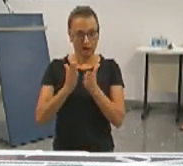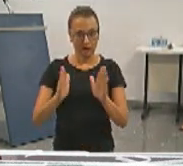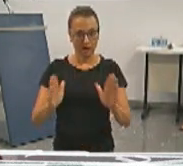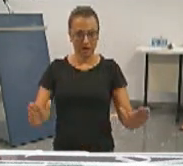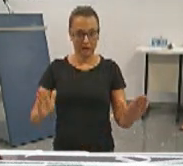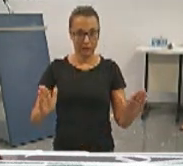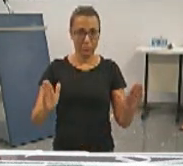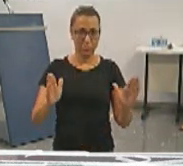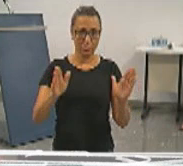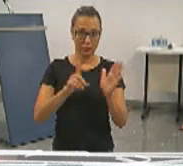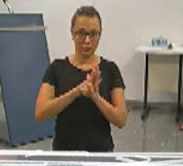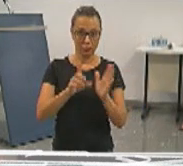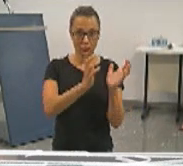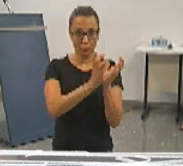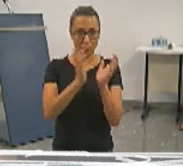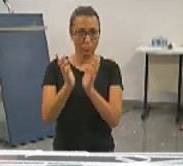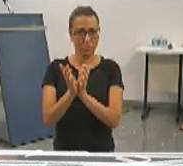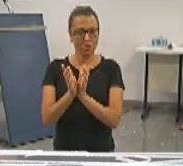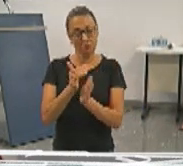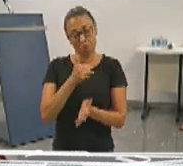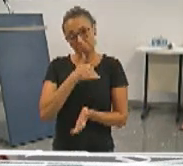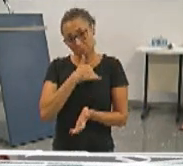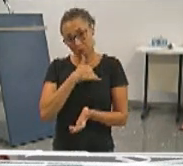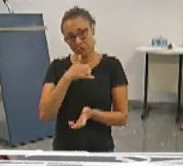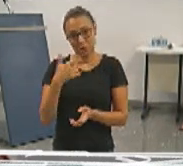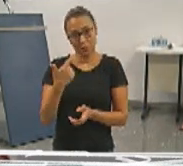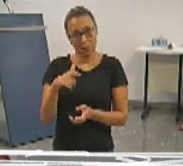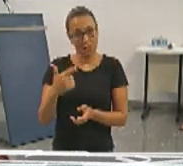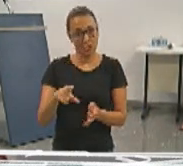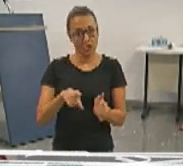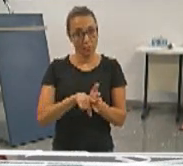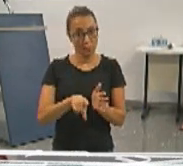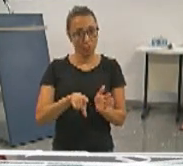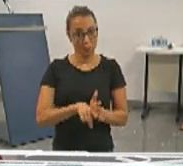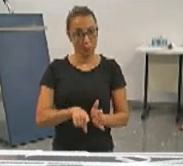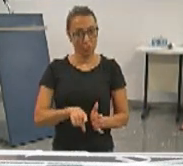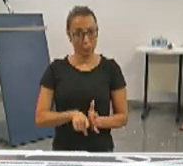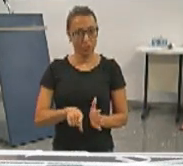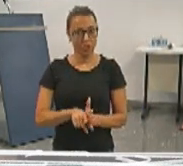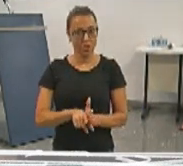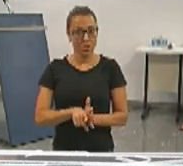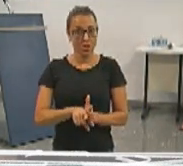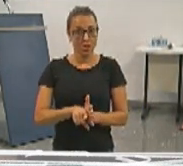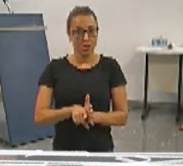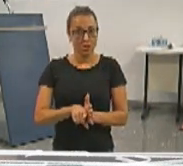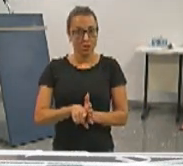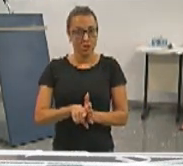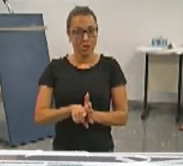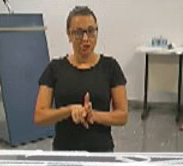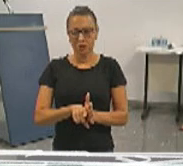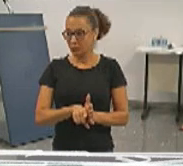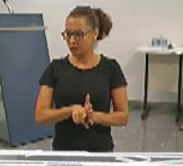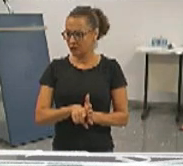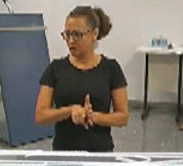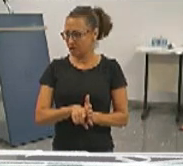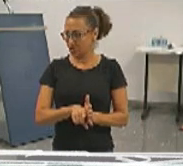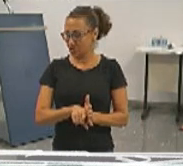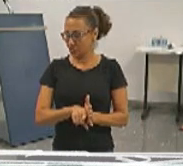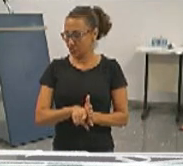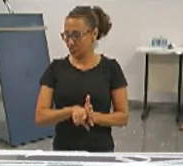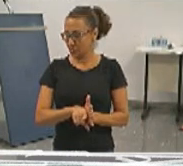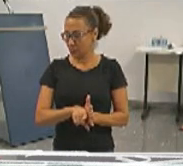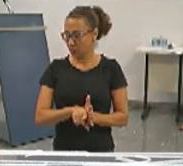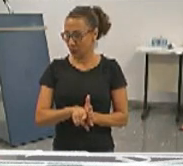que, infelizmente, não conta com questionamento de dissente, porque não se apresentaram na mesma